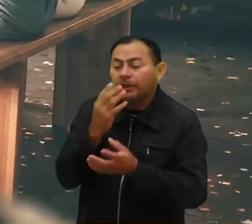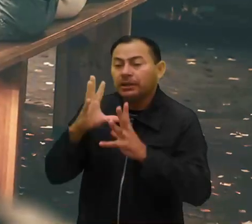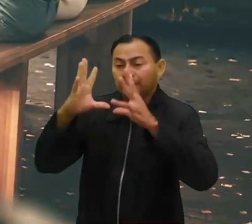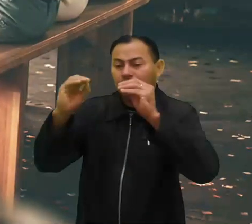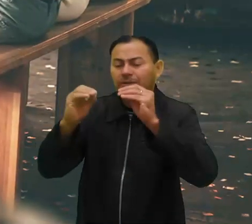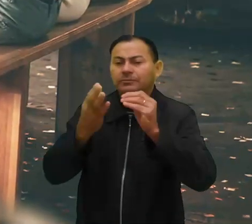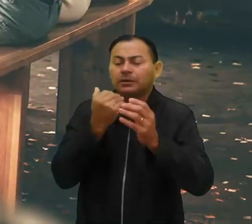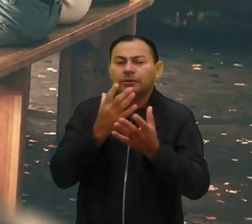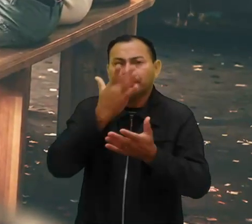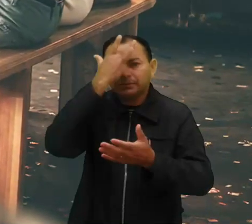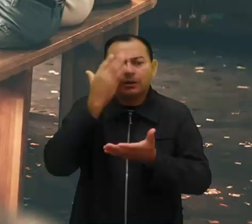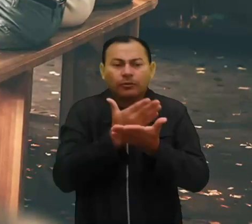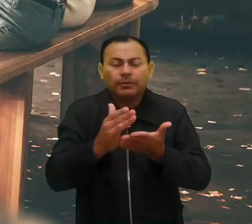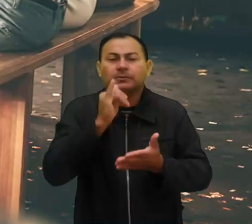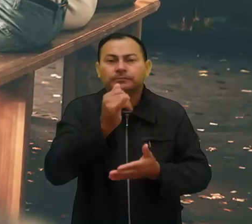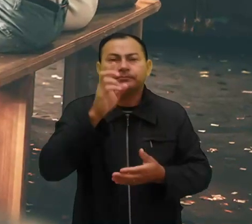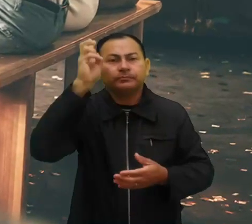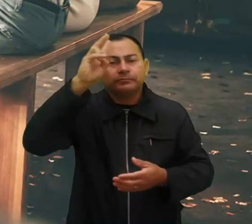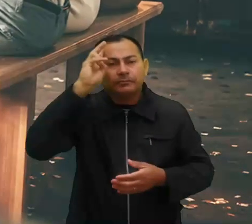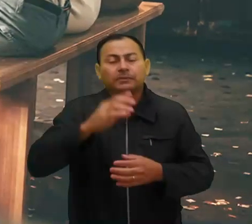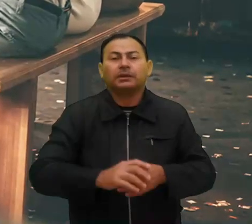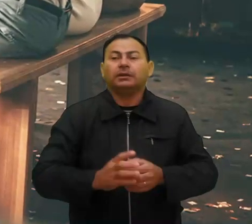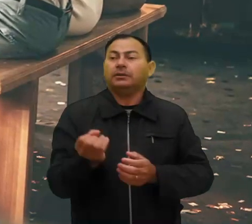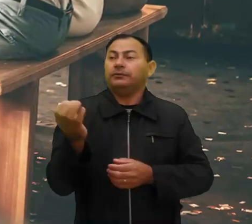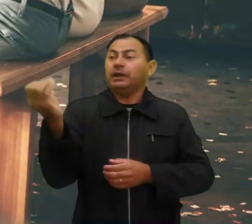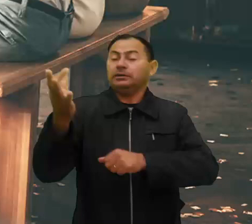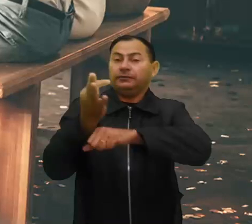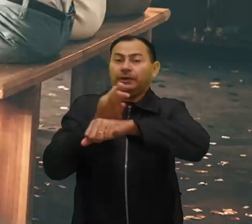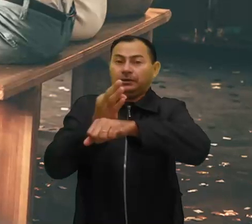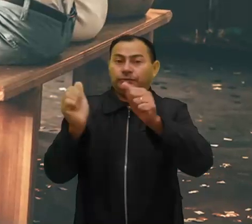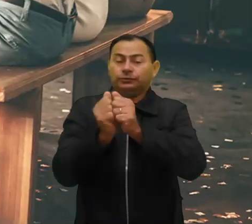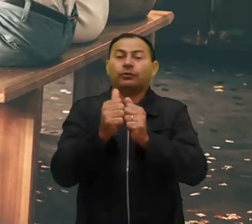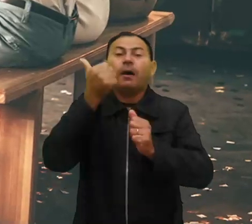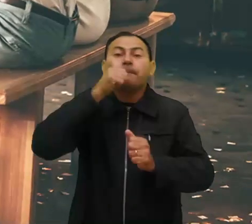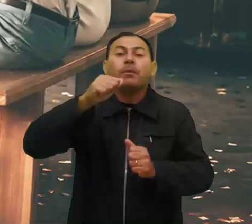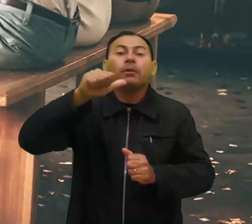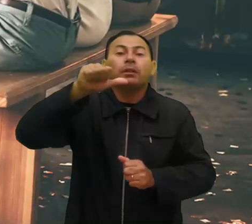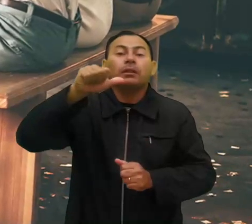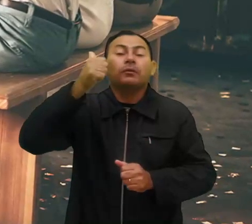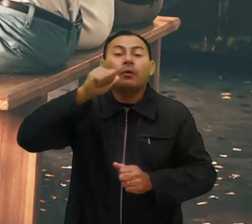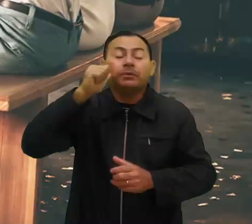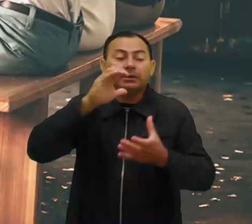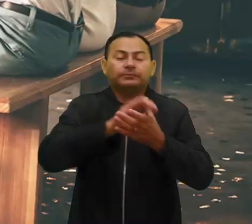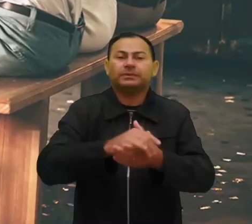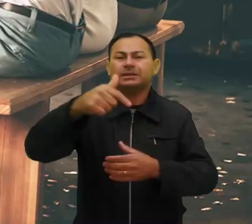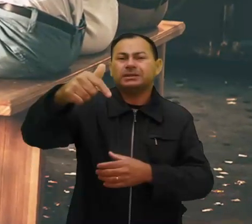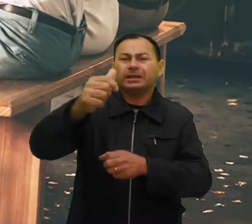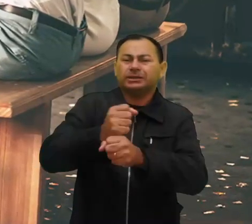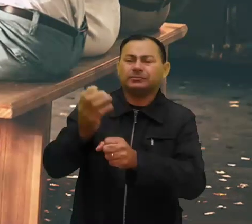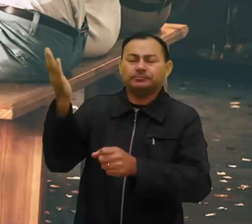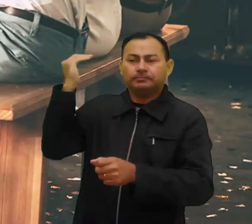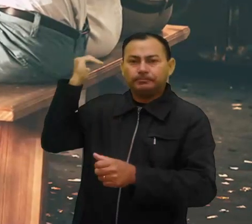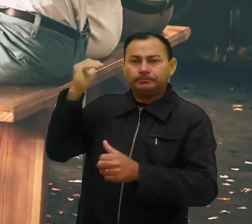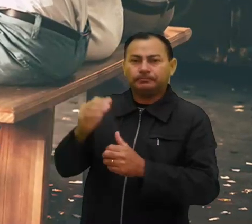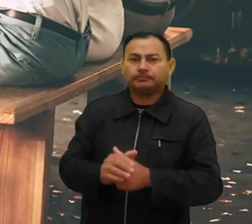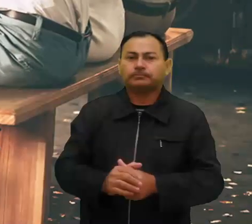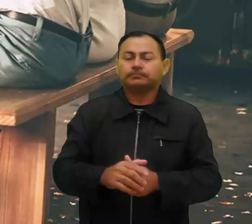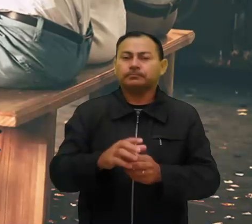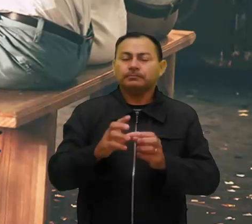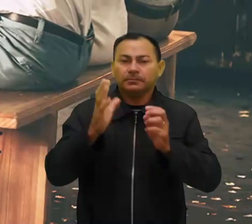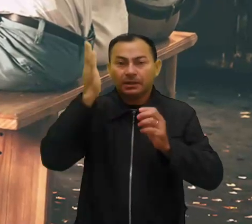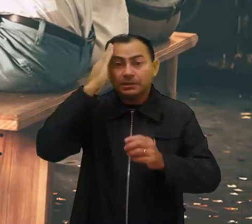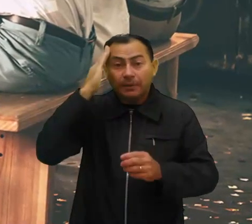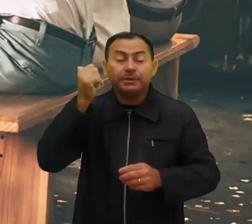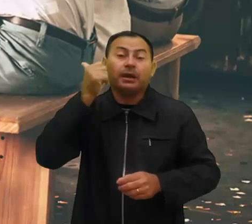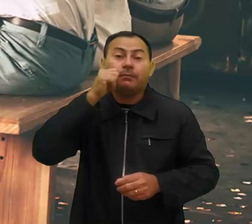homem comece a contar uma história da viagem de férias que fez com sua mulher 7 anos atrás. Você